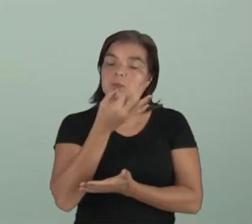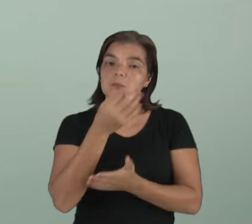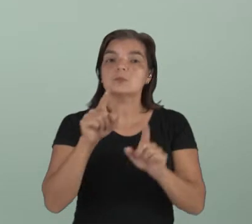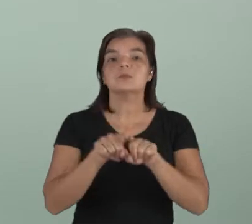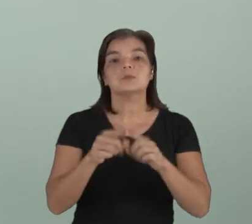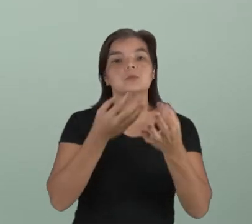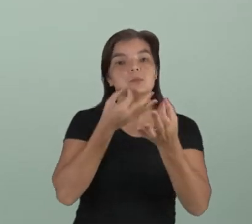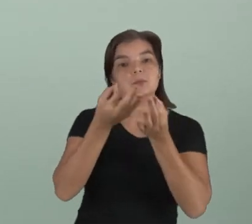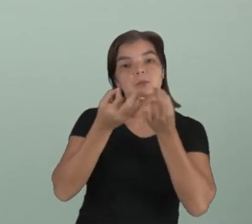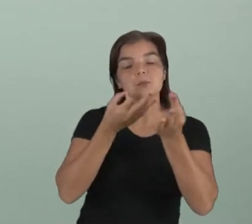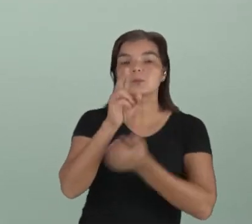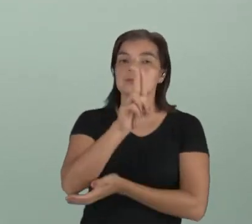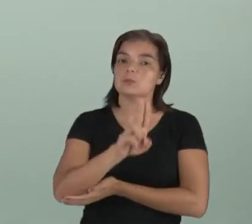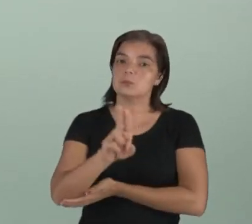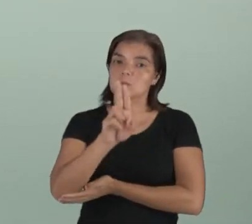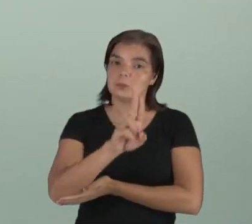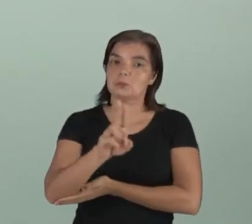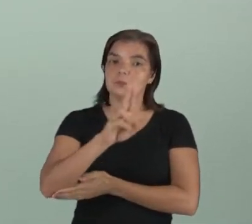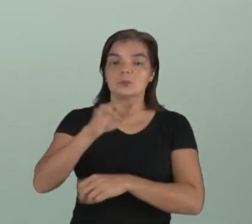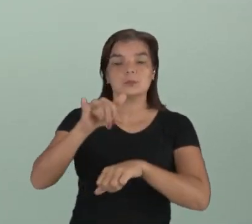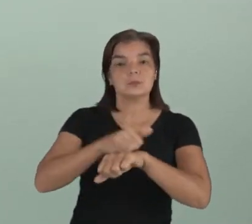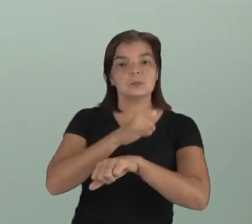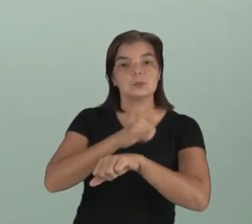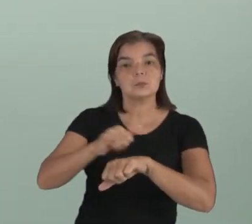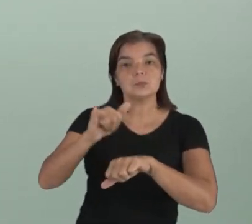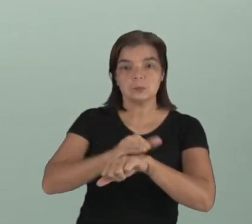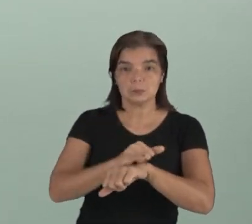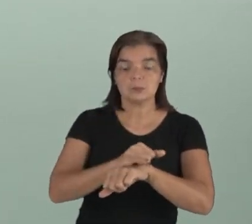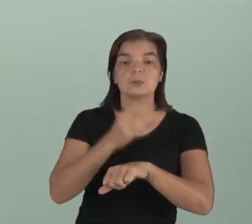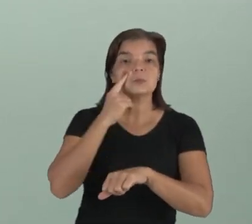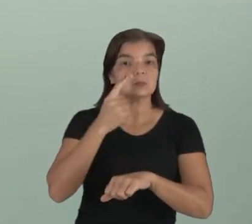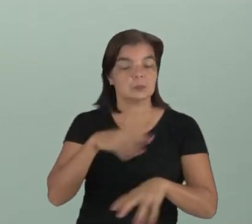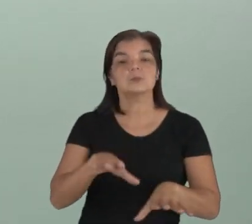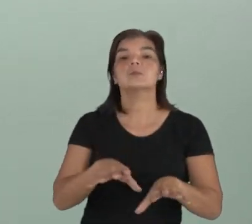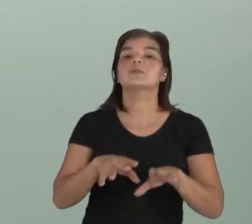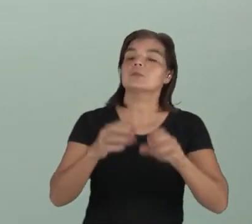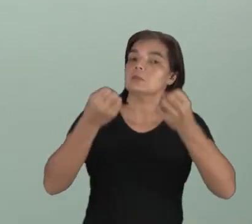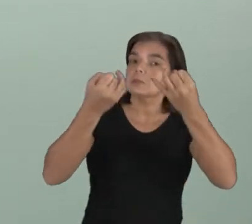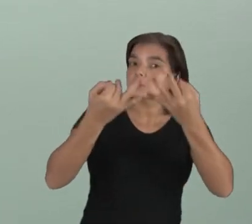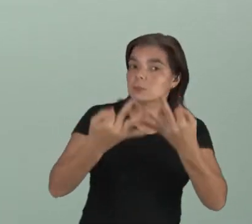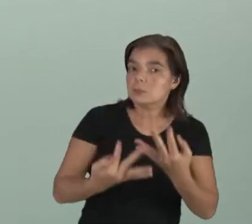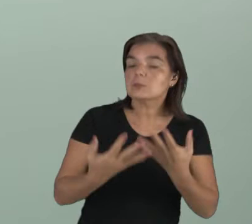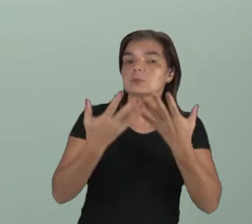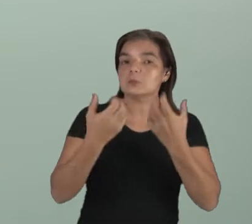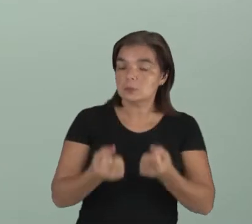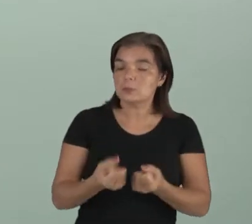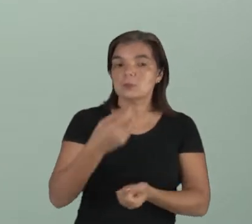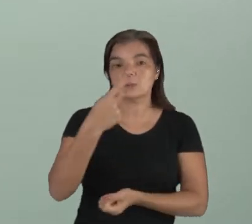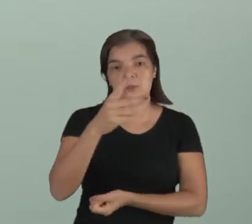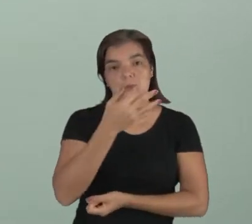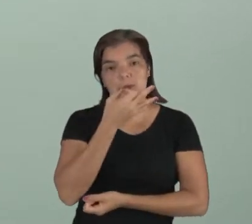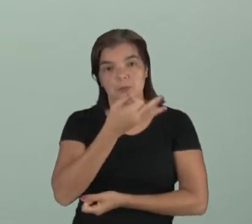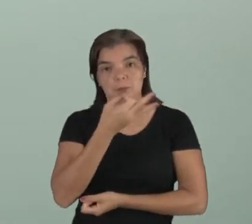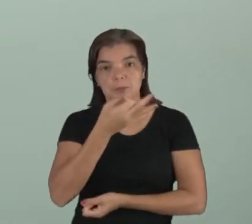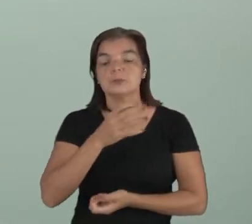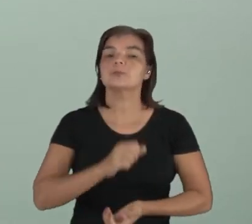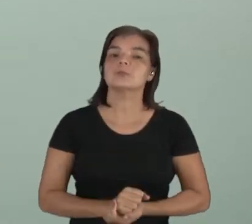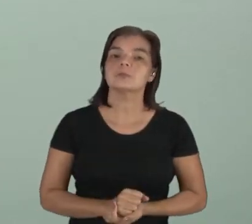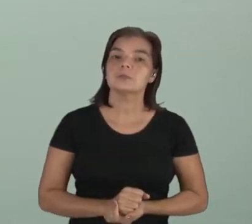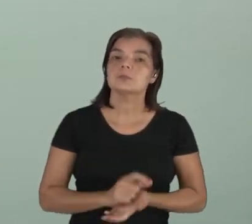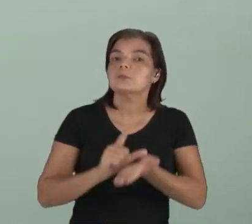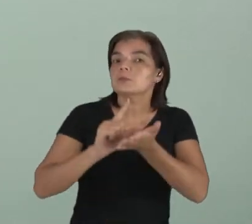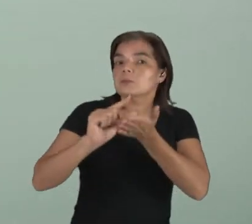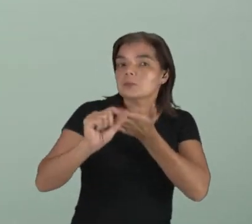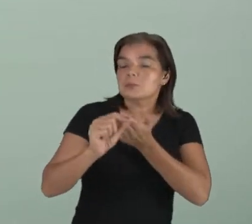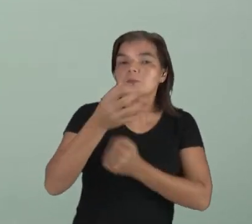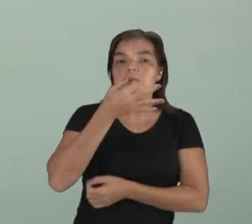porque são usadas estratégias para defender, para sustentar a sua opinião. E o